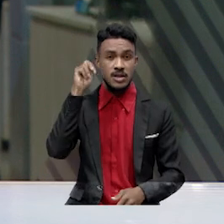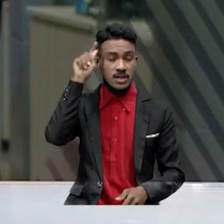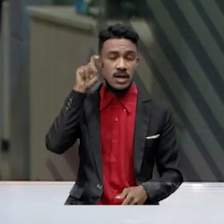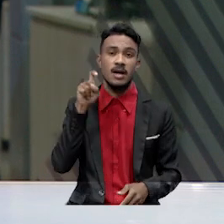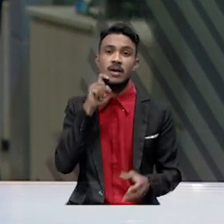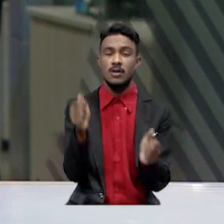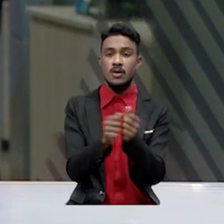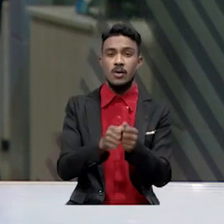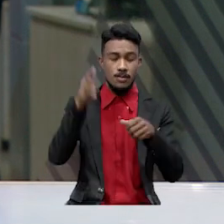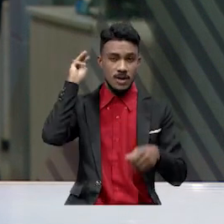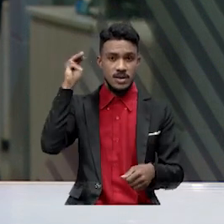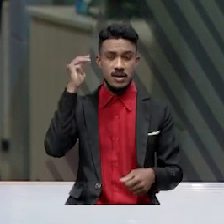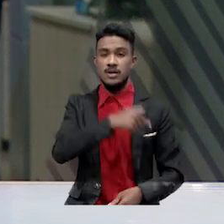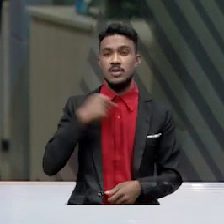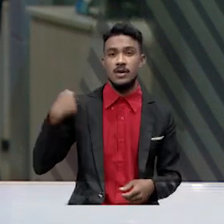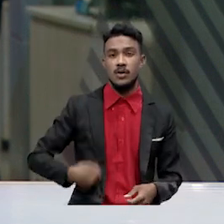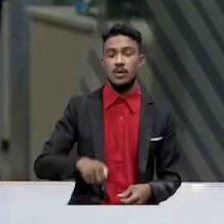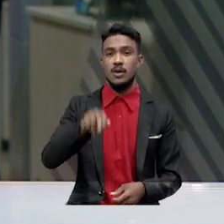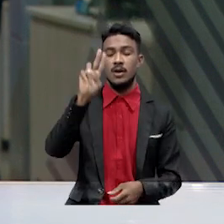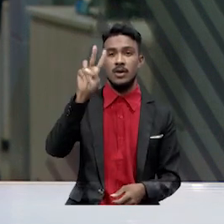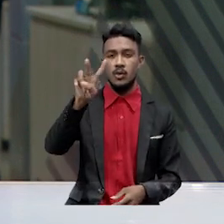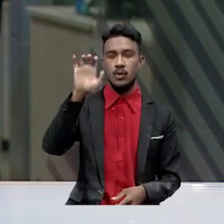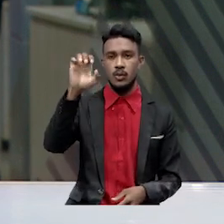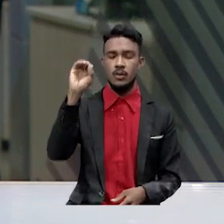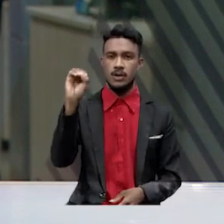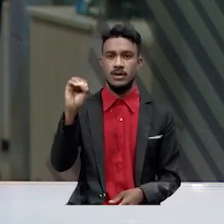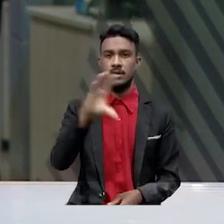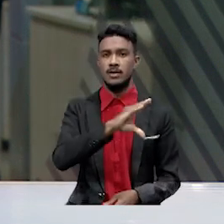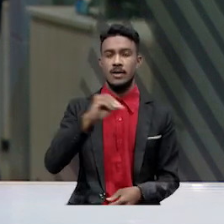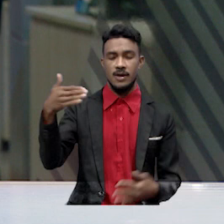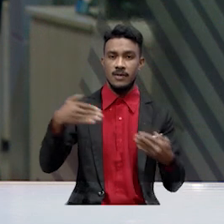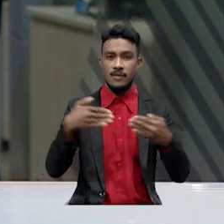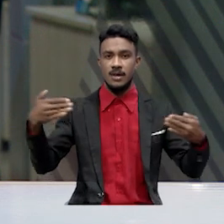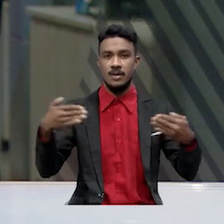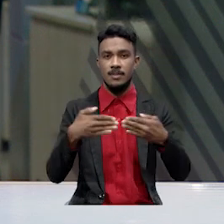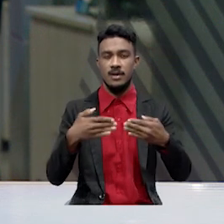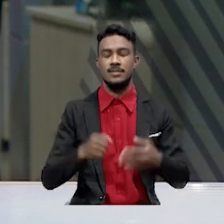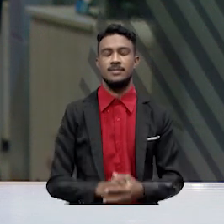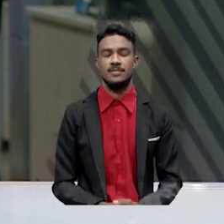ministro de negócios estrangeiros China Wang Yi e a gabinete fronteira marítima.